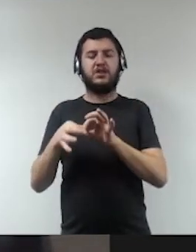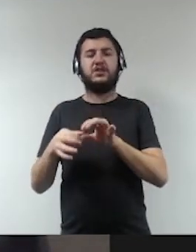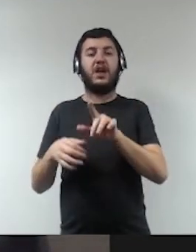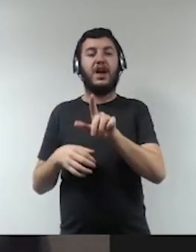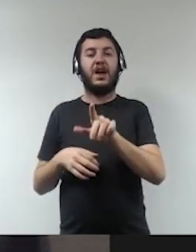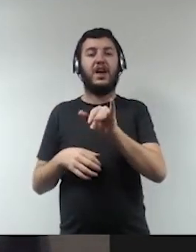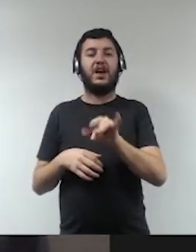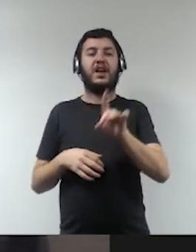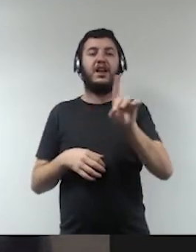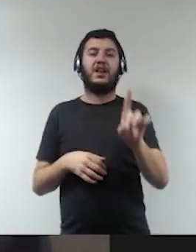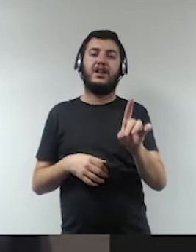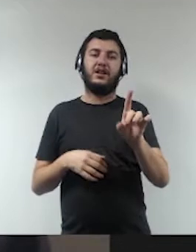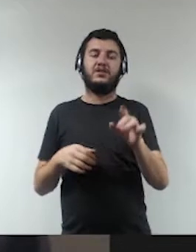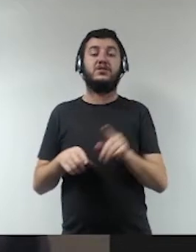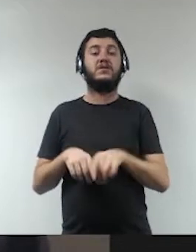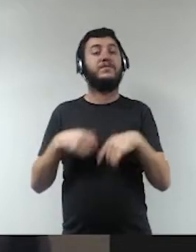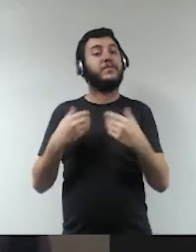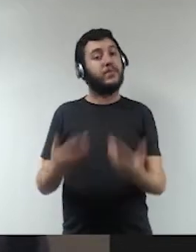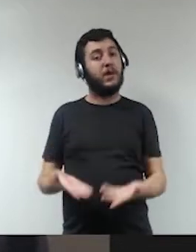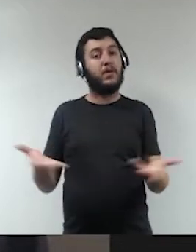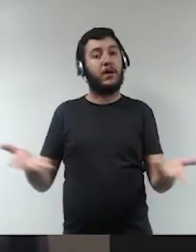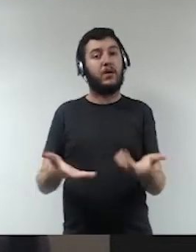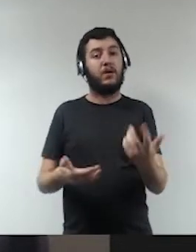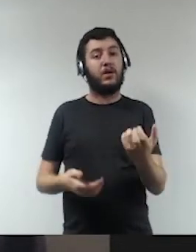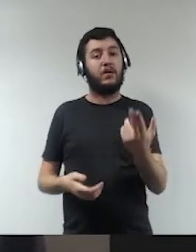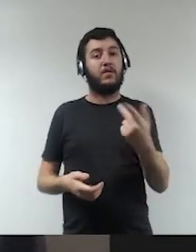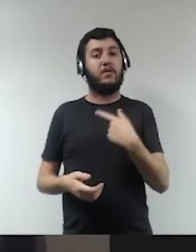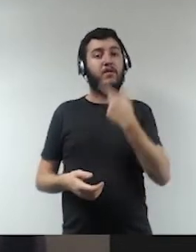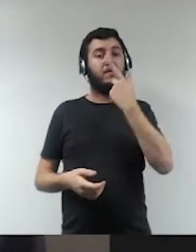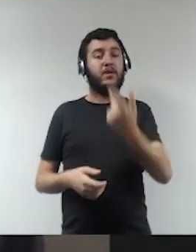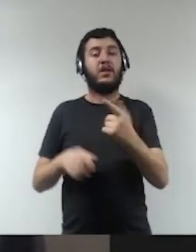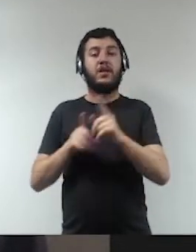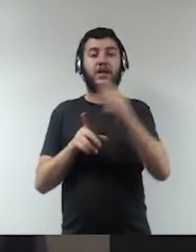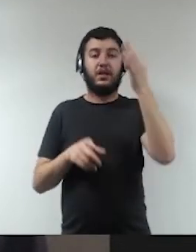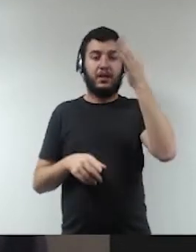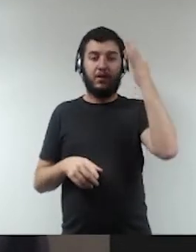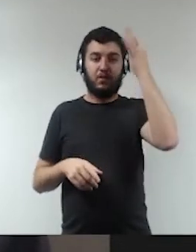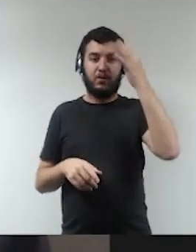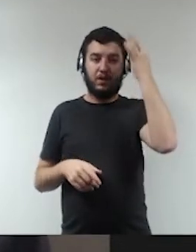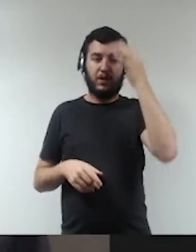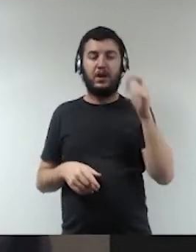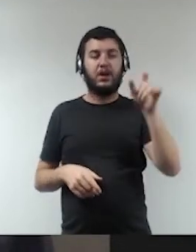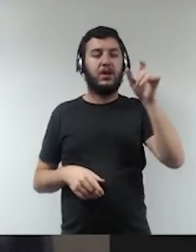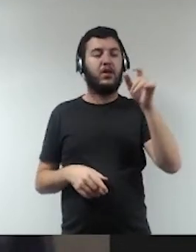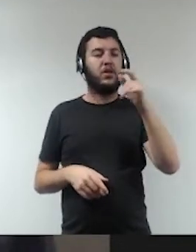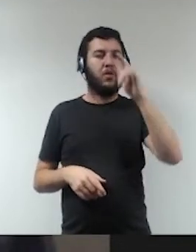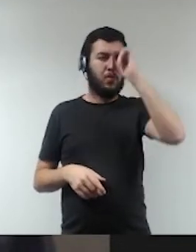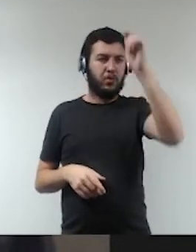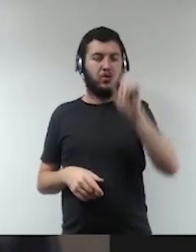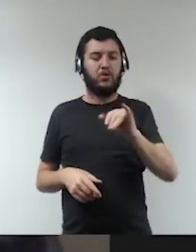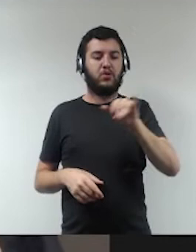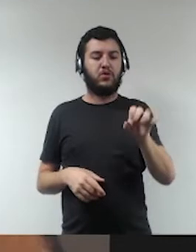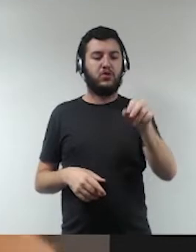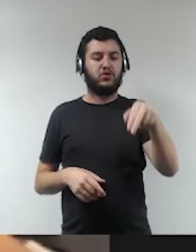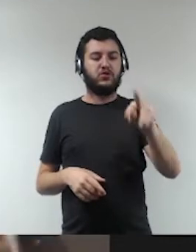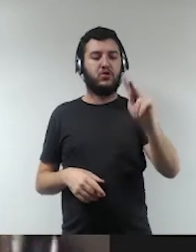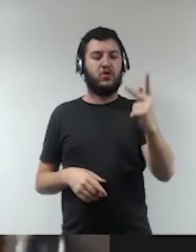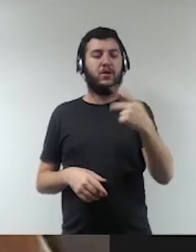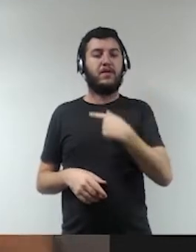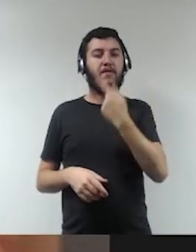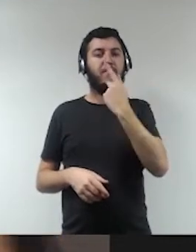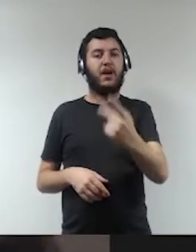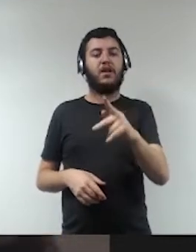aqui eu gostaria de tangenciar um pouco a teoria de Bentham e John Stuart Mill, o pragmatismo